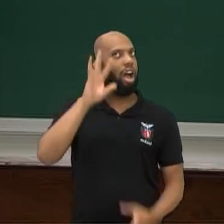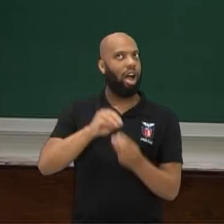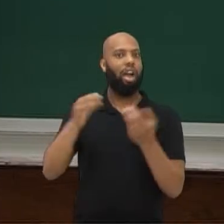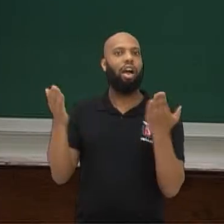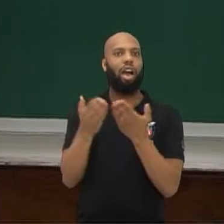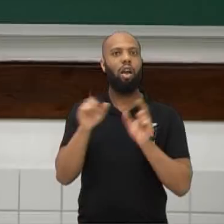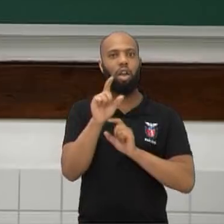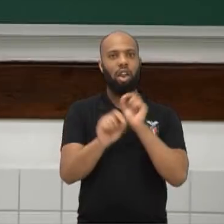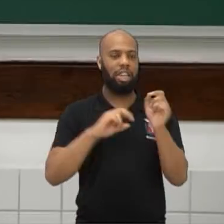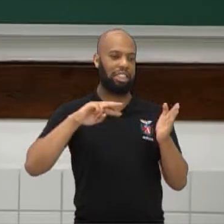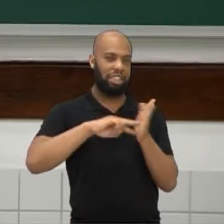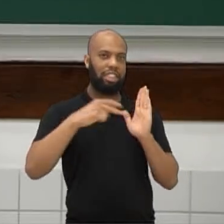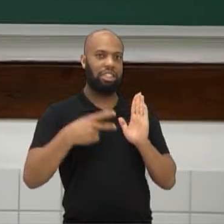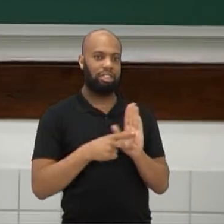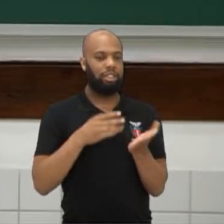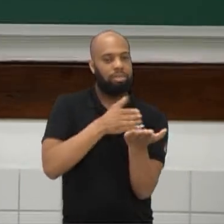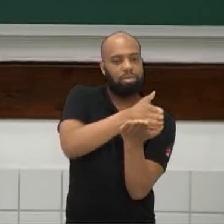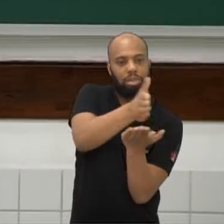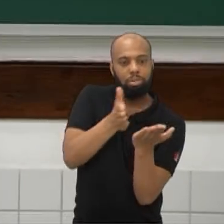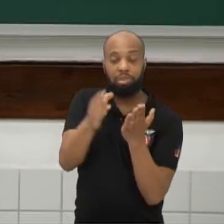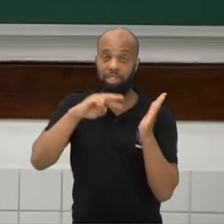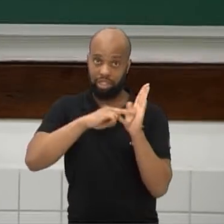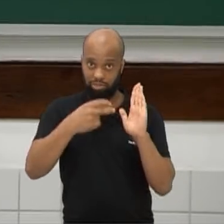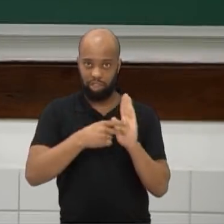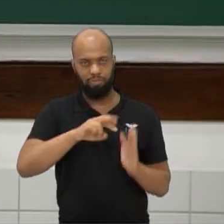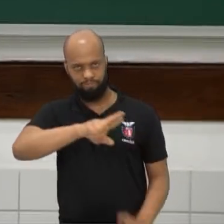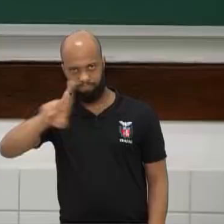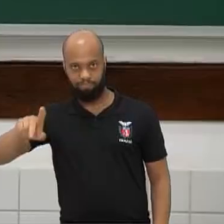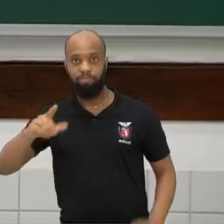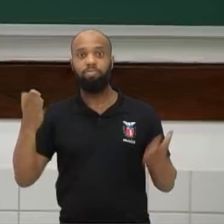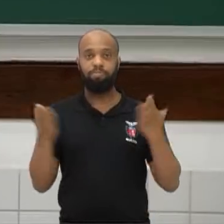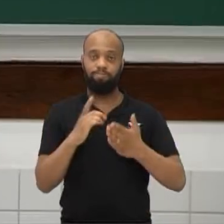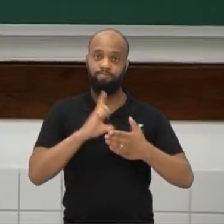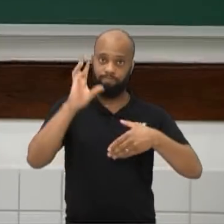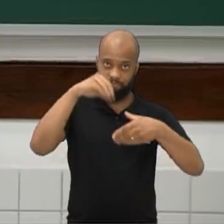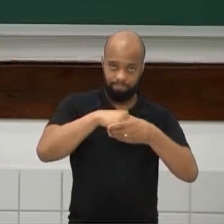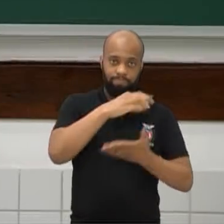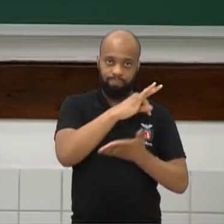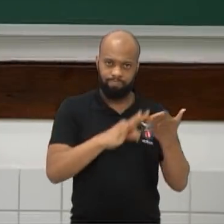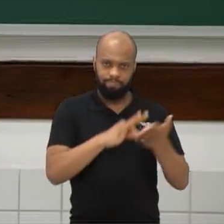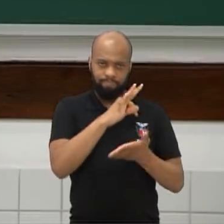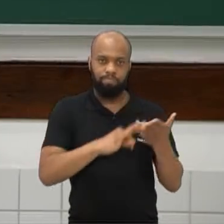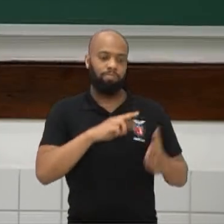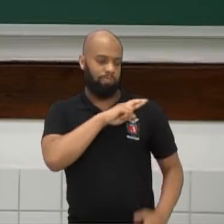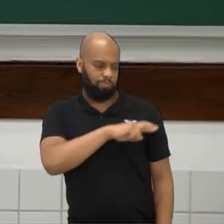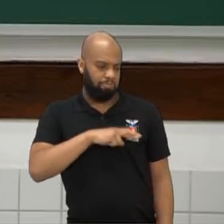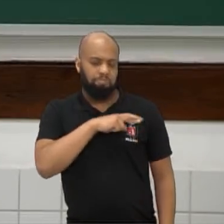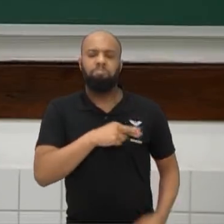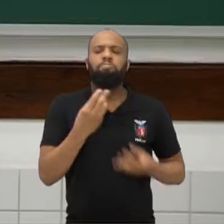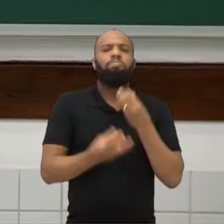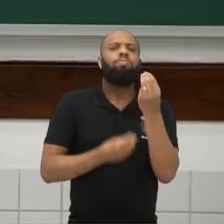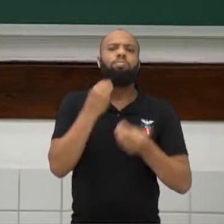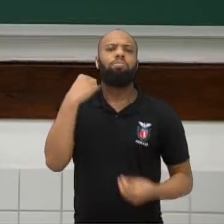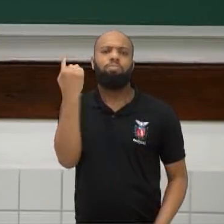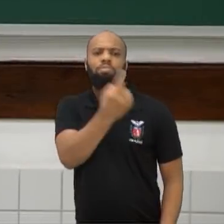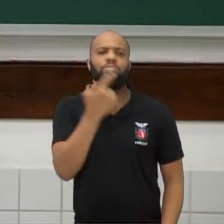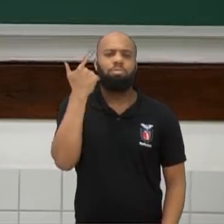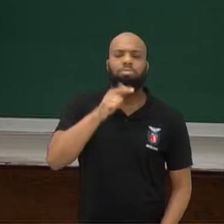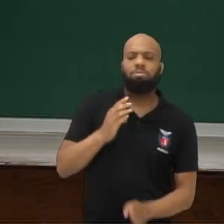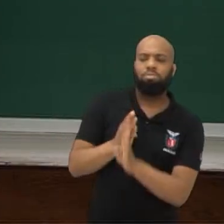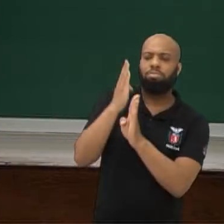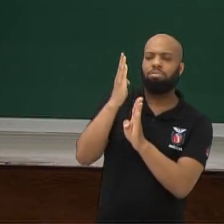aí o conceito de ambiguidade. Né? Agora eu quero ver dentro do texto literário, dentro do romance, como que a gente localiza